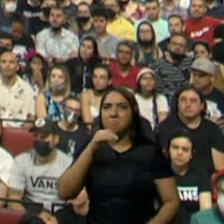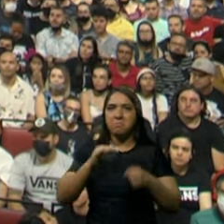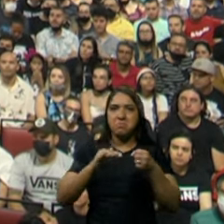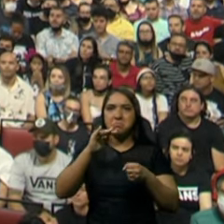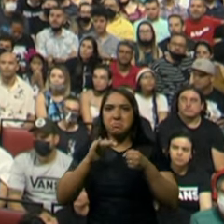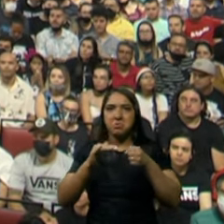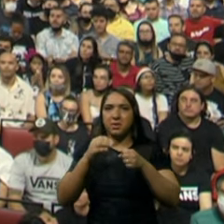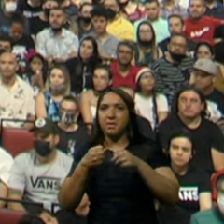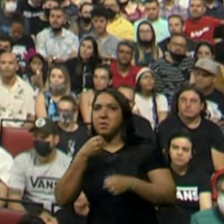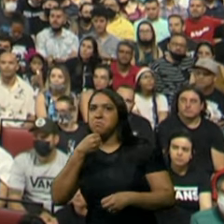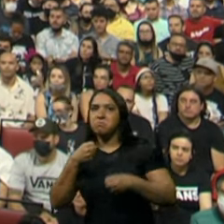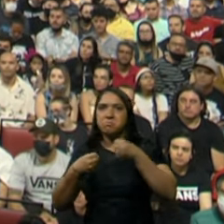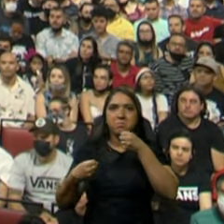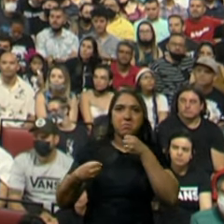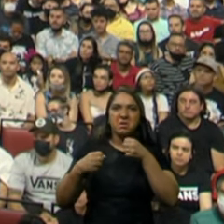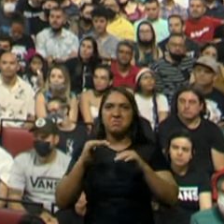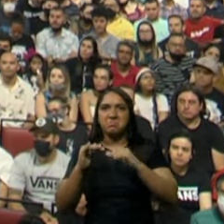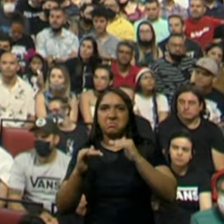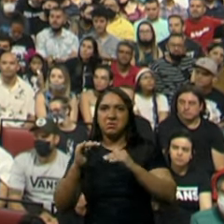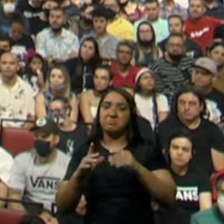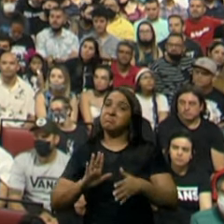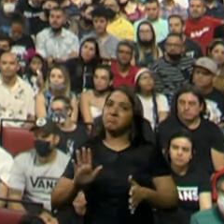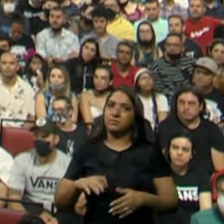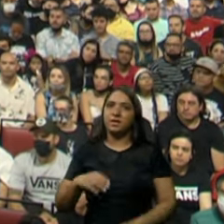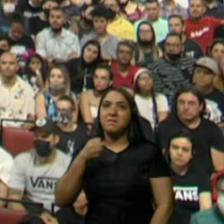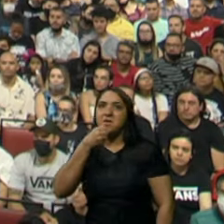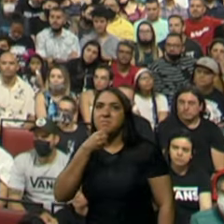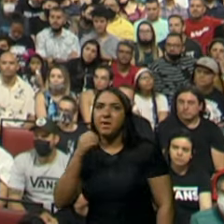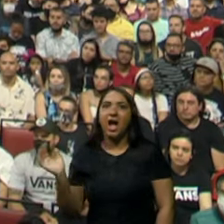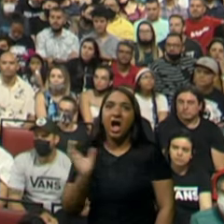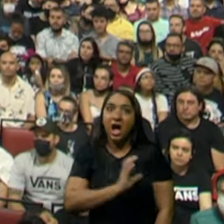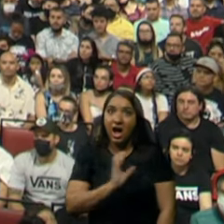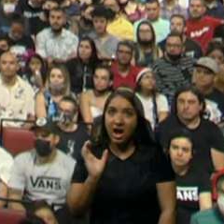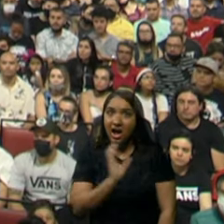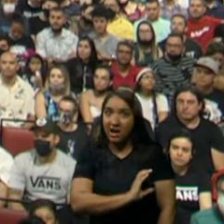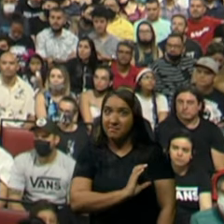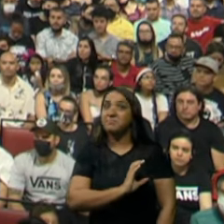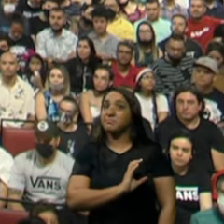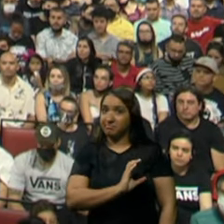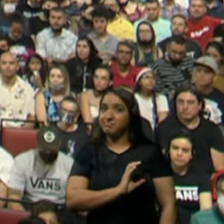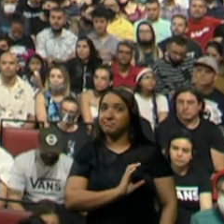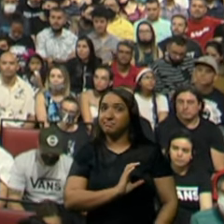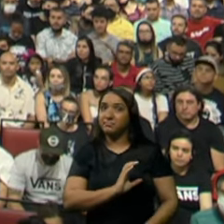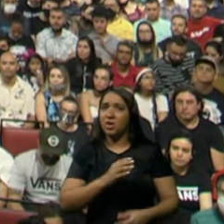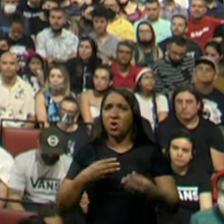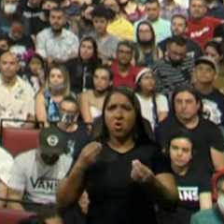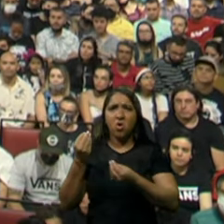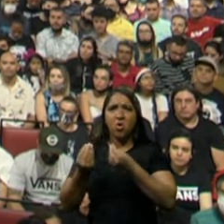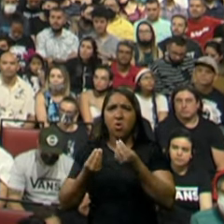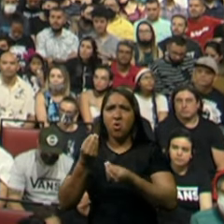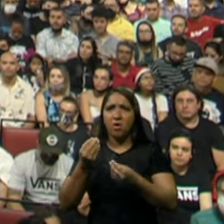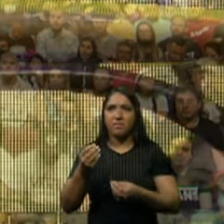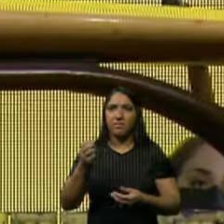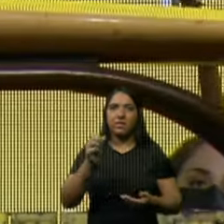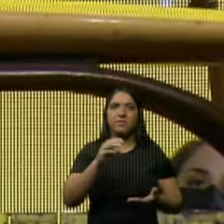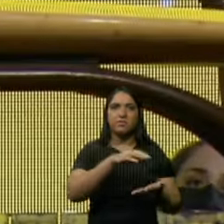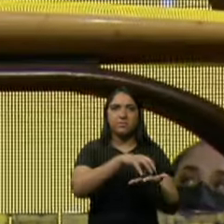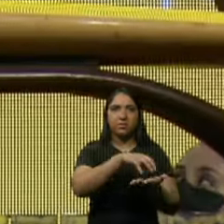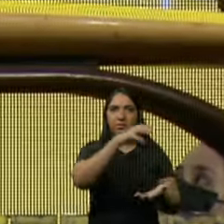vai lá a fala rápida sobre o projeto África e como o pessoal pode contribuir